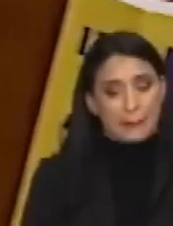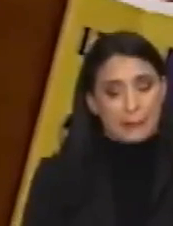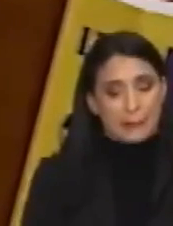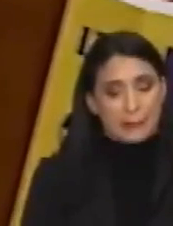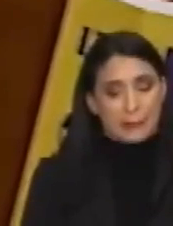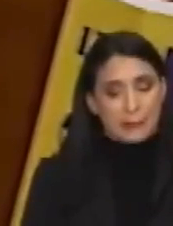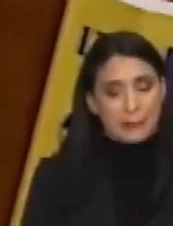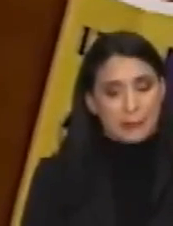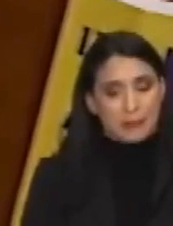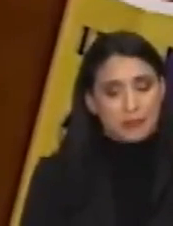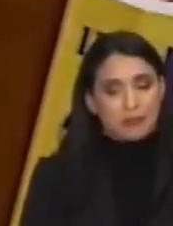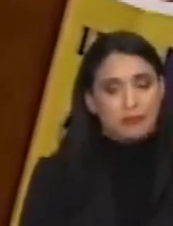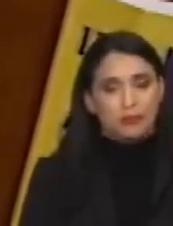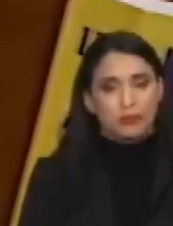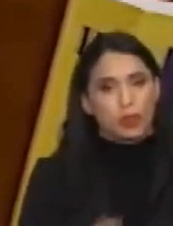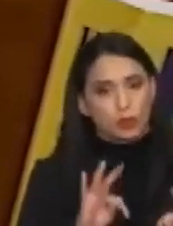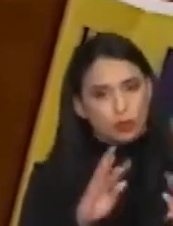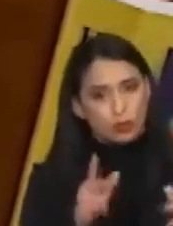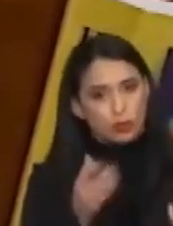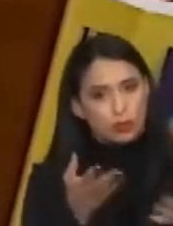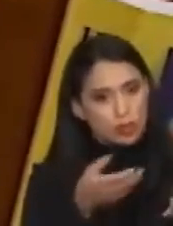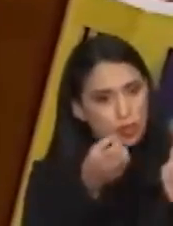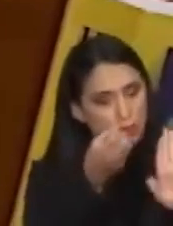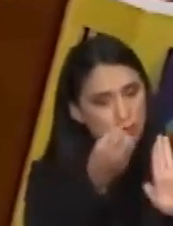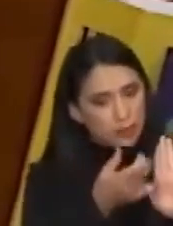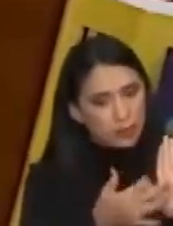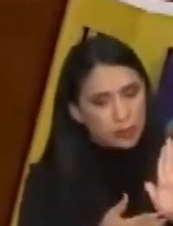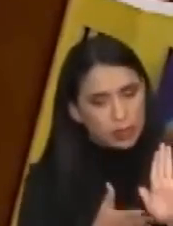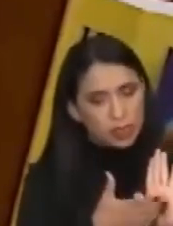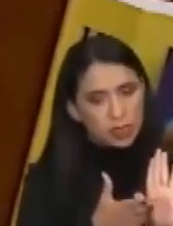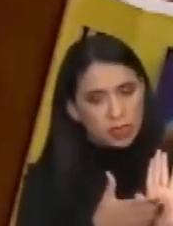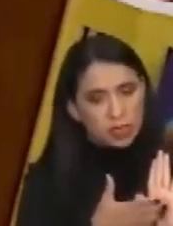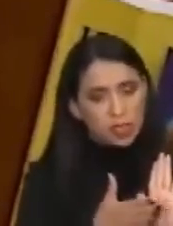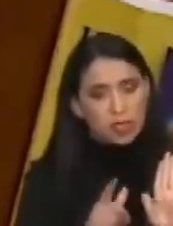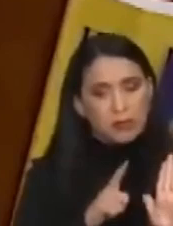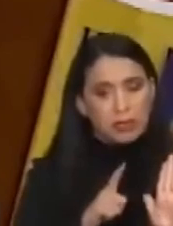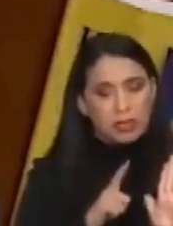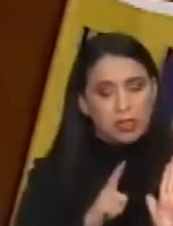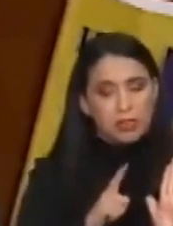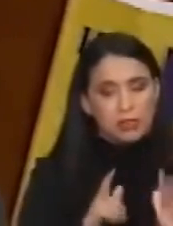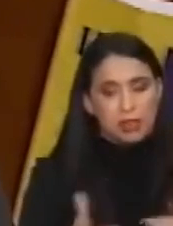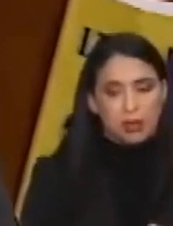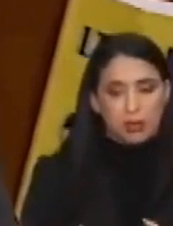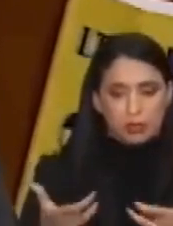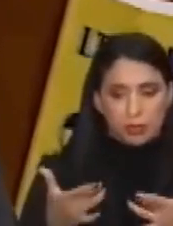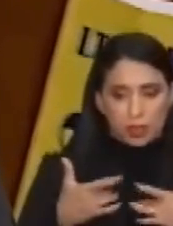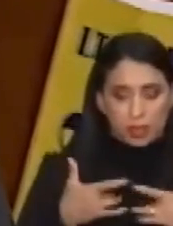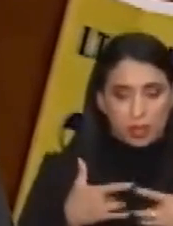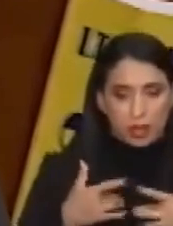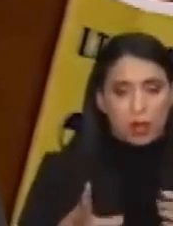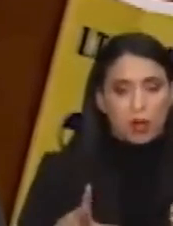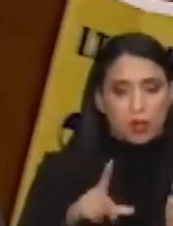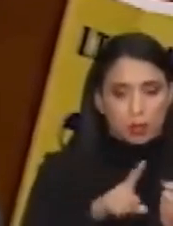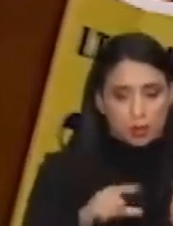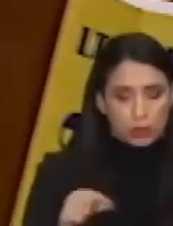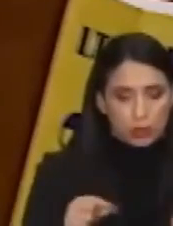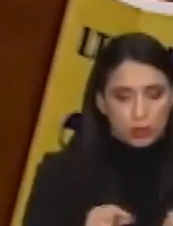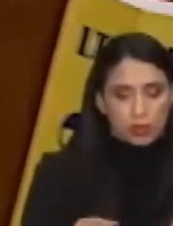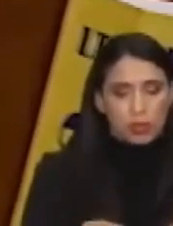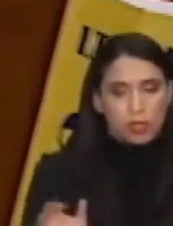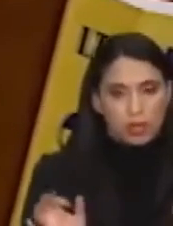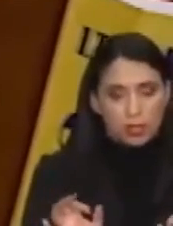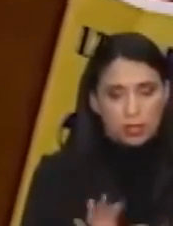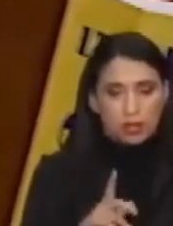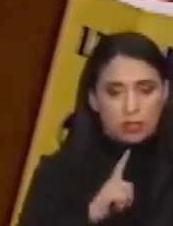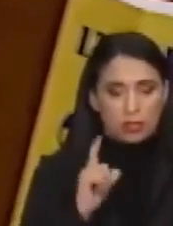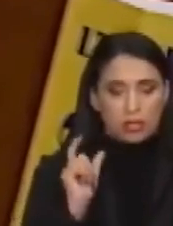Pessoal, notícia muito urgente. O ministro André Mendonça acaba de fazer um movimento dentro do Supremo Tribunal Federal contra